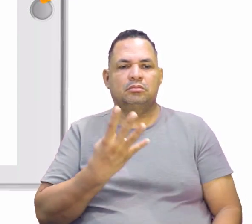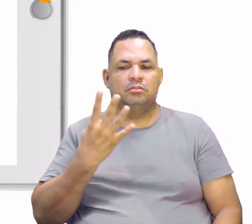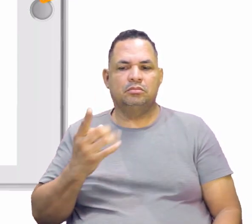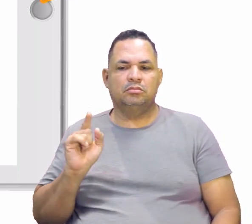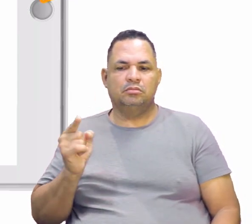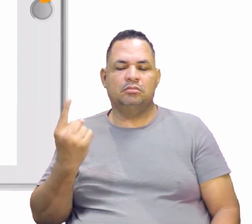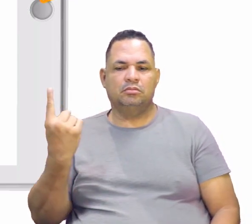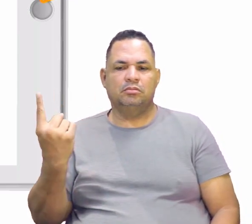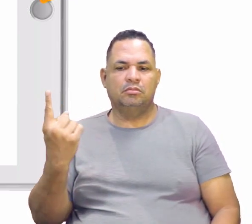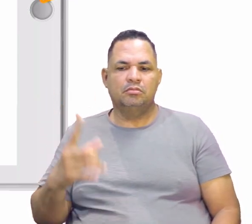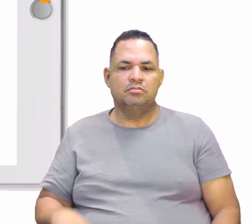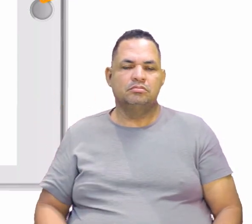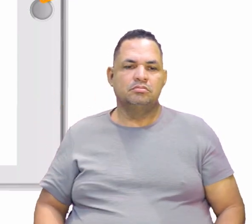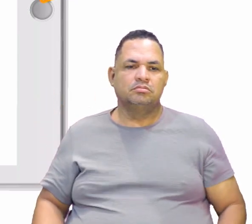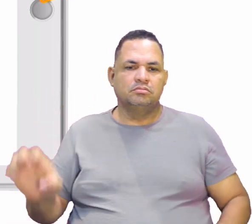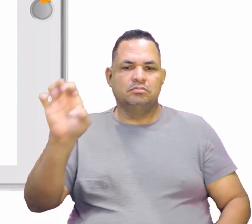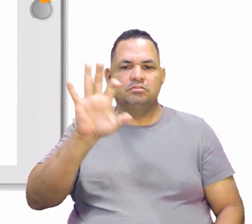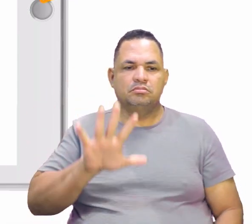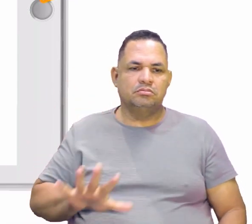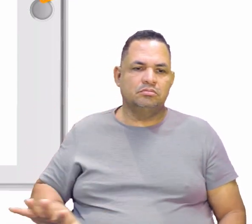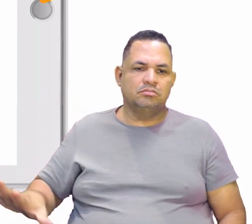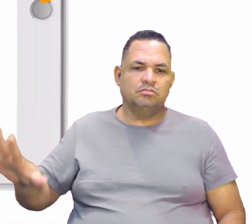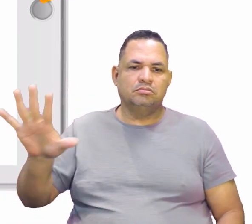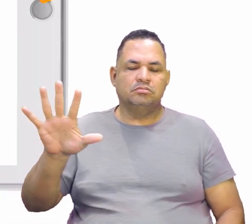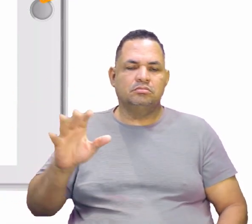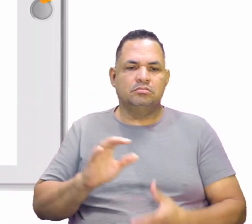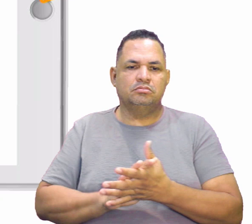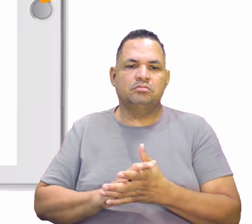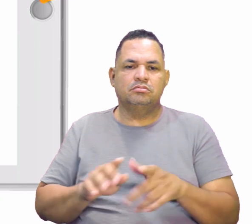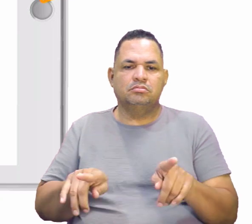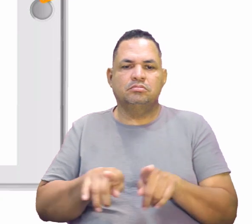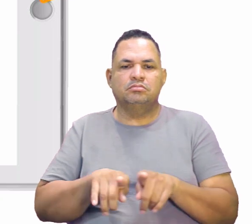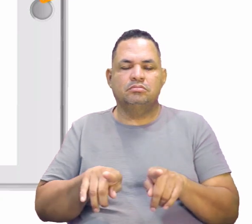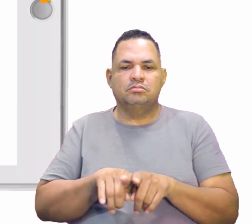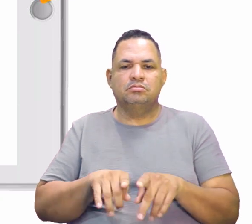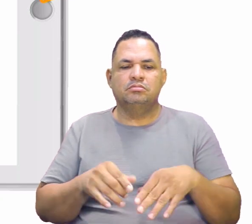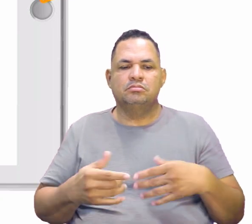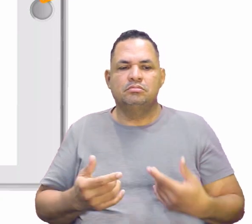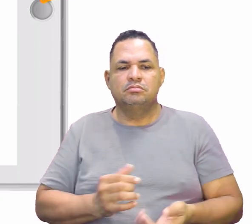das vanguardas artísticas europeias e o